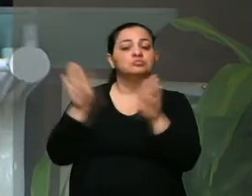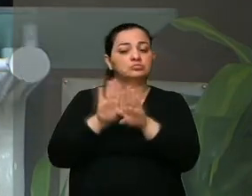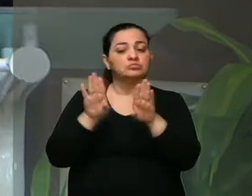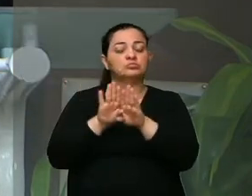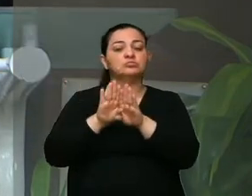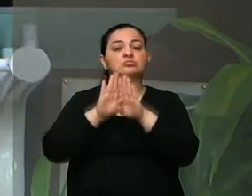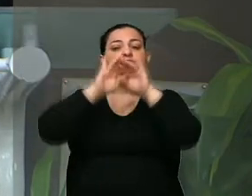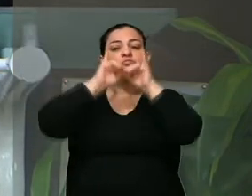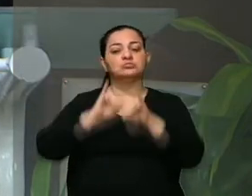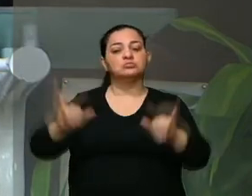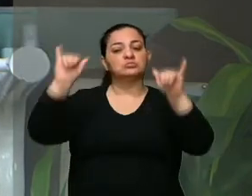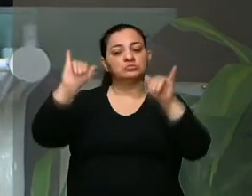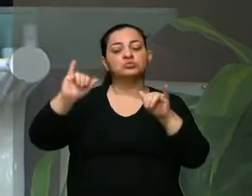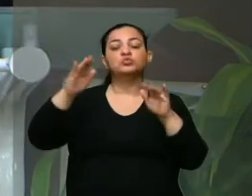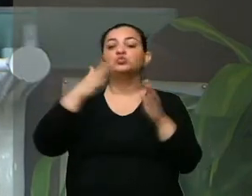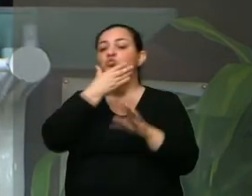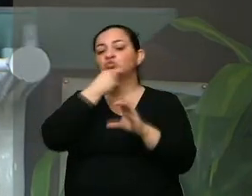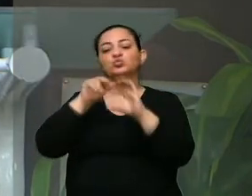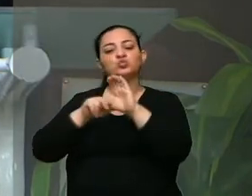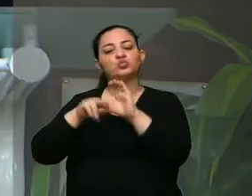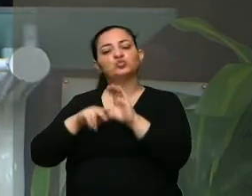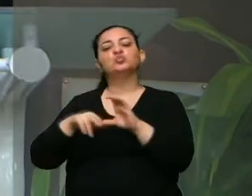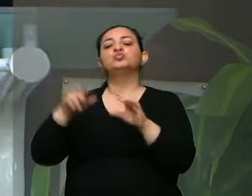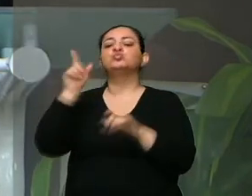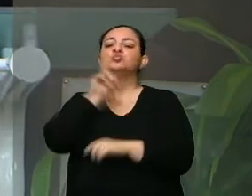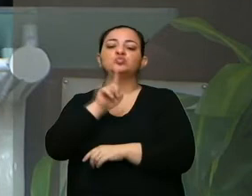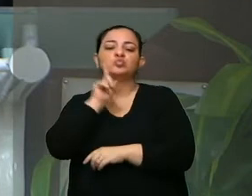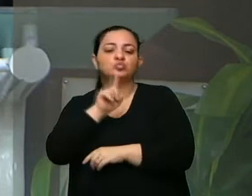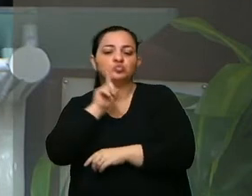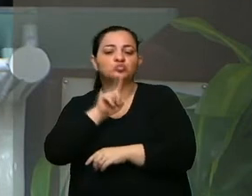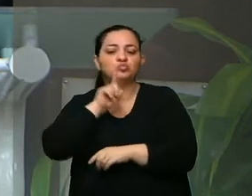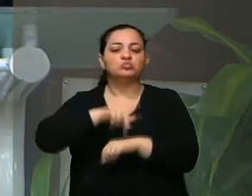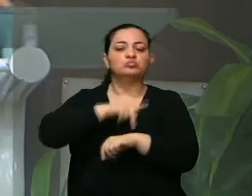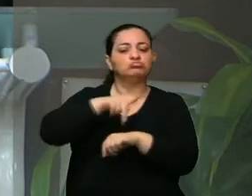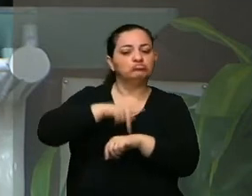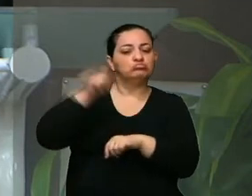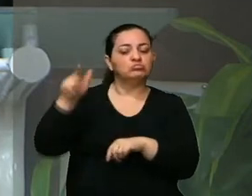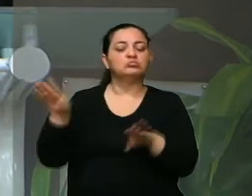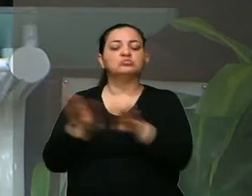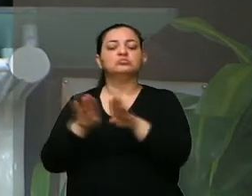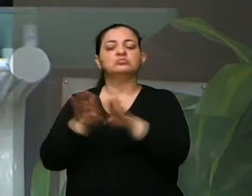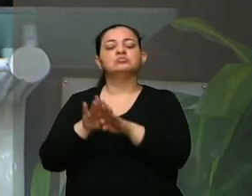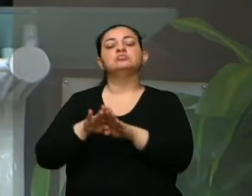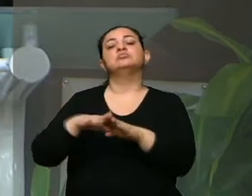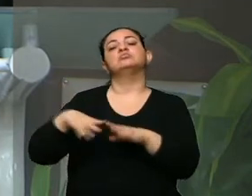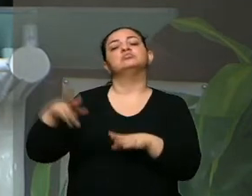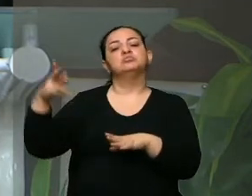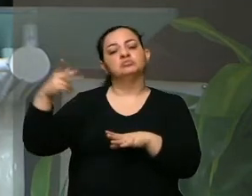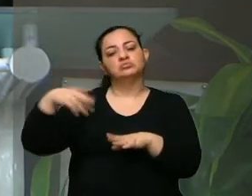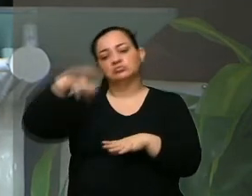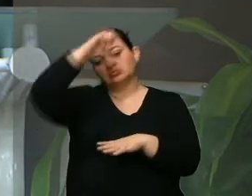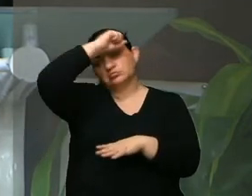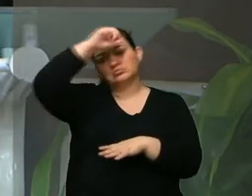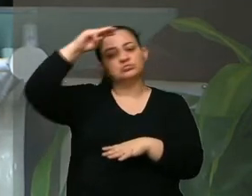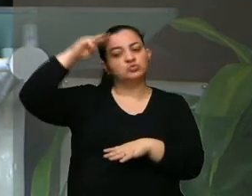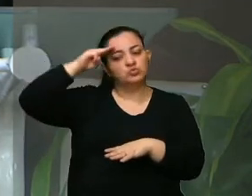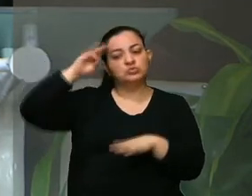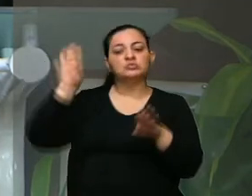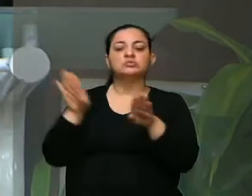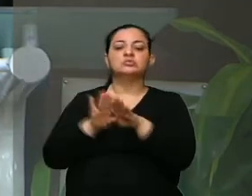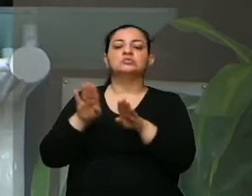enviamos nossa saudação os irmãos de virgínia nos estados unidos são miguel do arcanjo são miguel do oeste